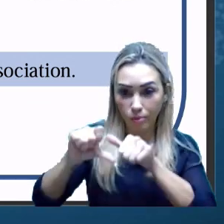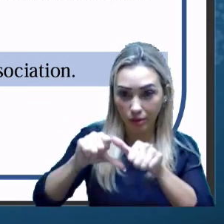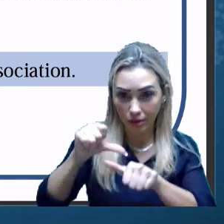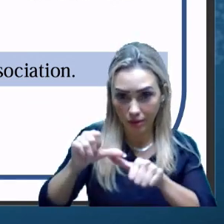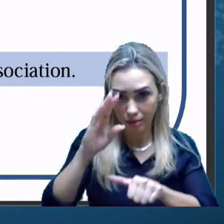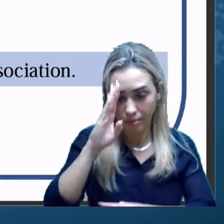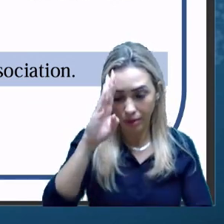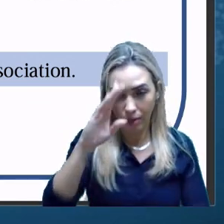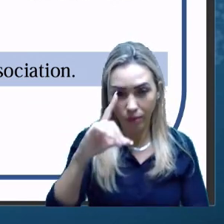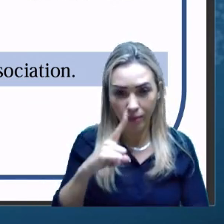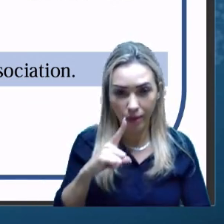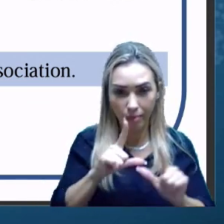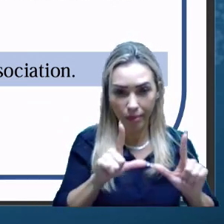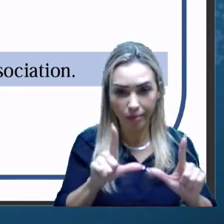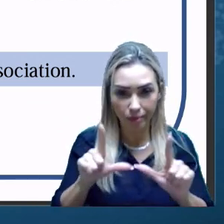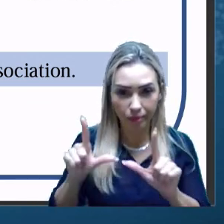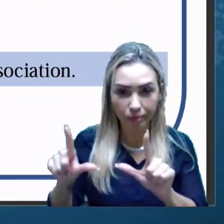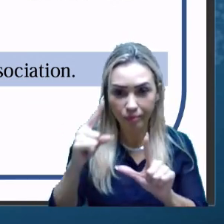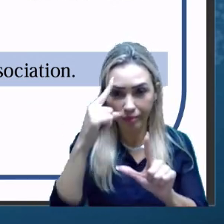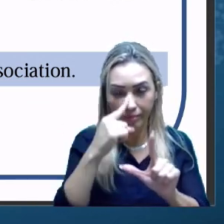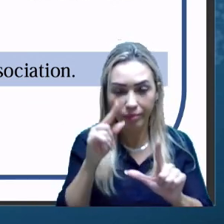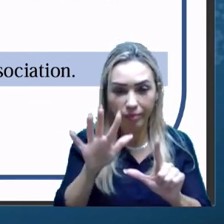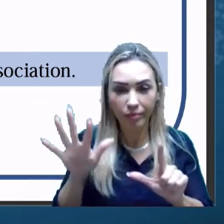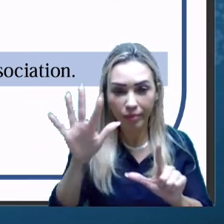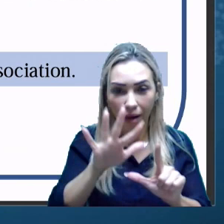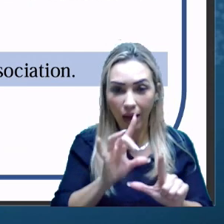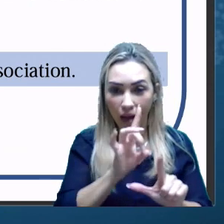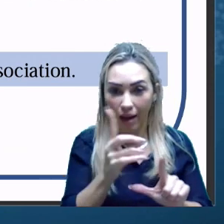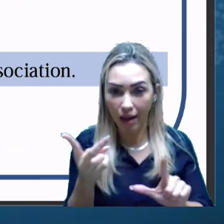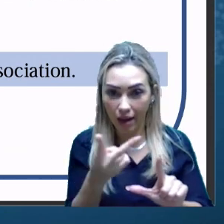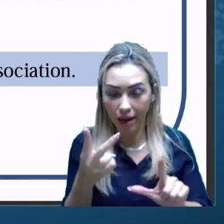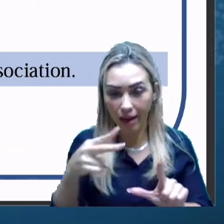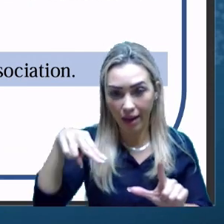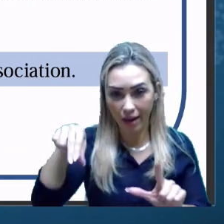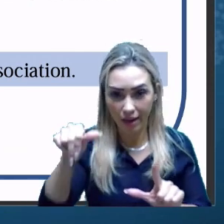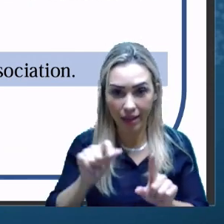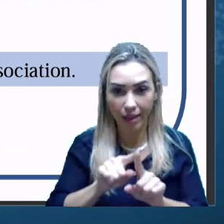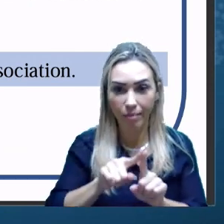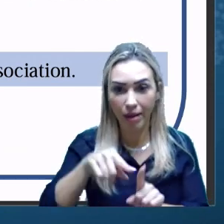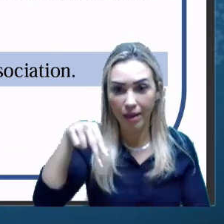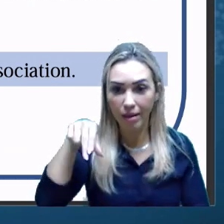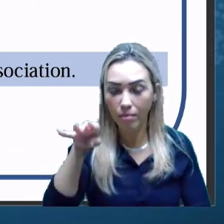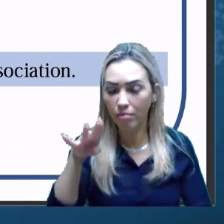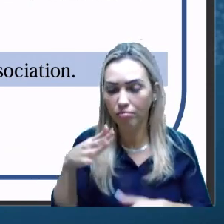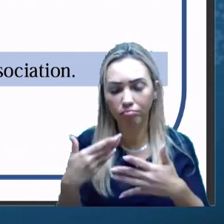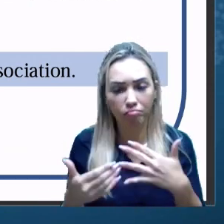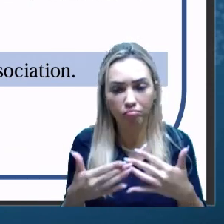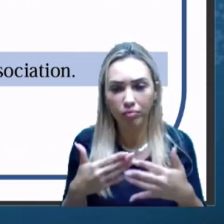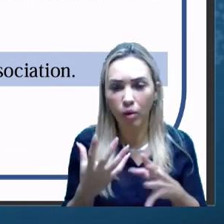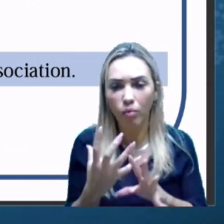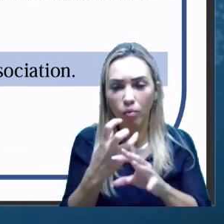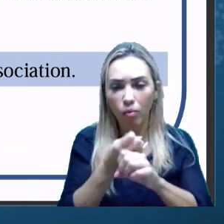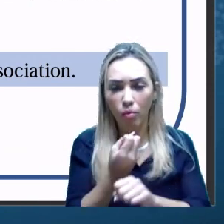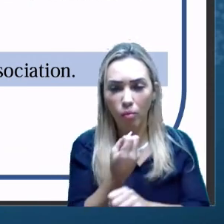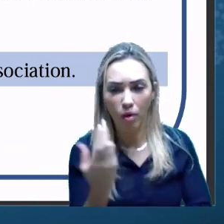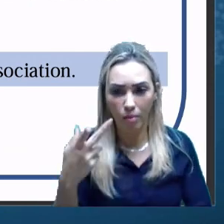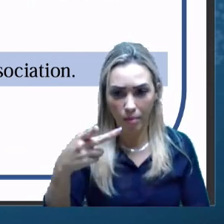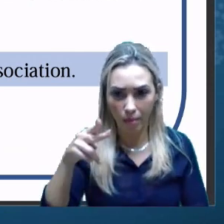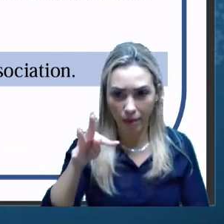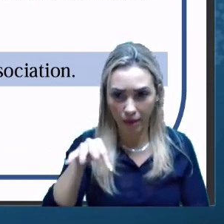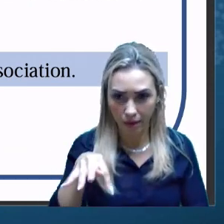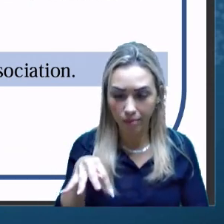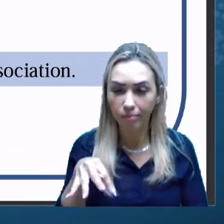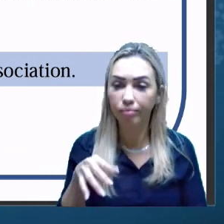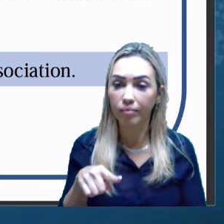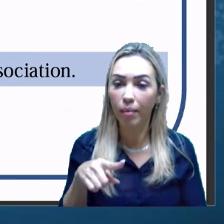nos quadradinhos nas imagens, para ambas as proteínas, tanto para NA e NB, independente da concentração da proteína. E essa temperatura de melting